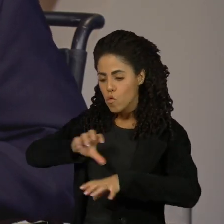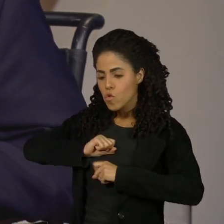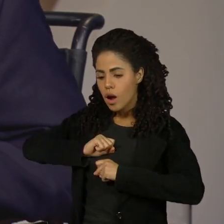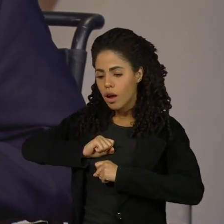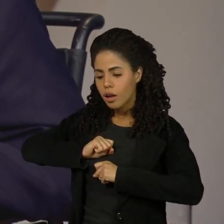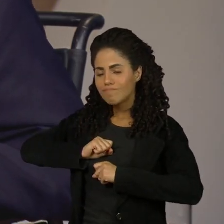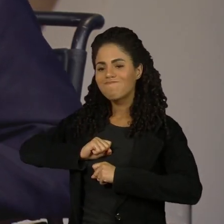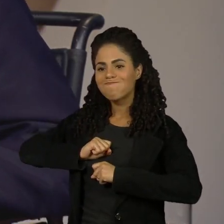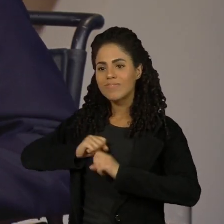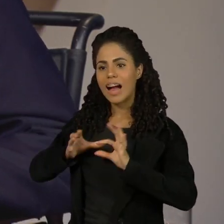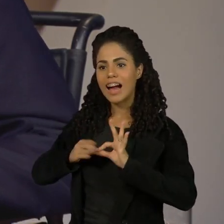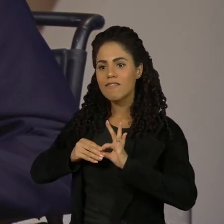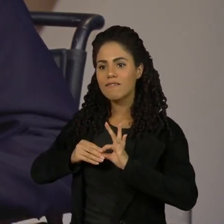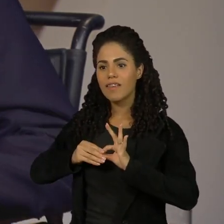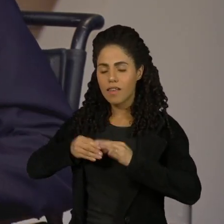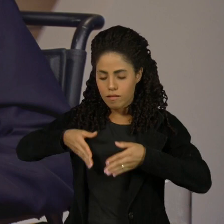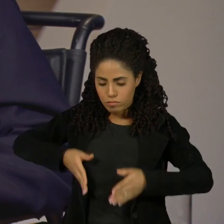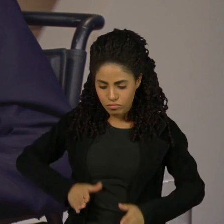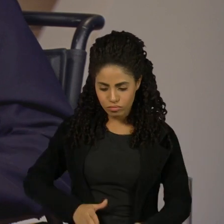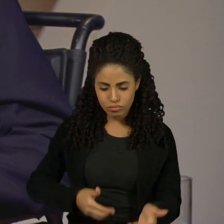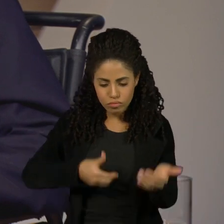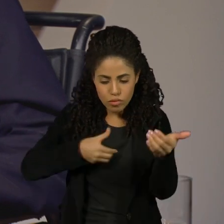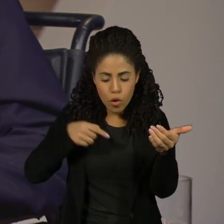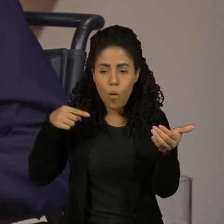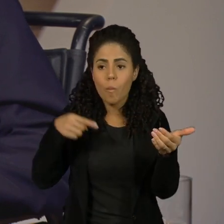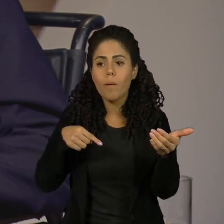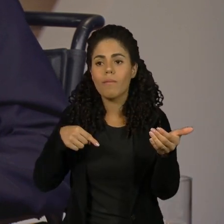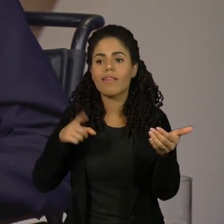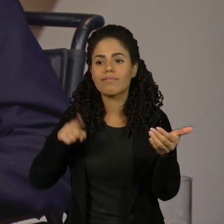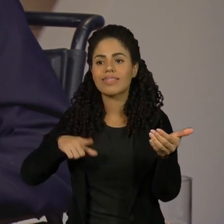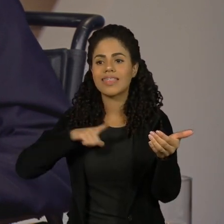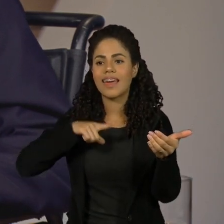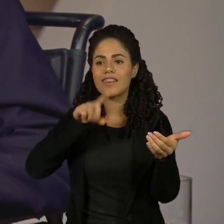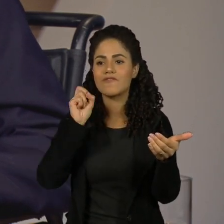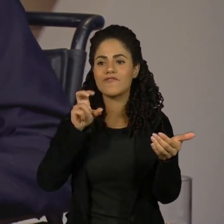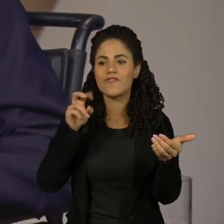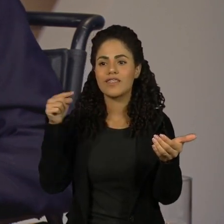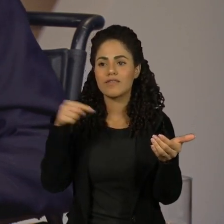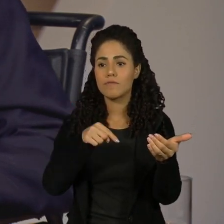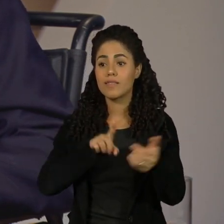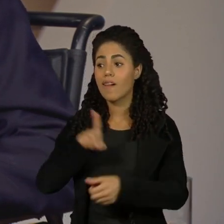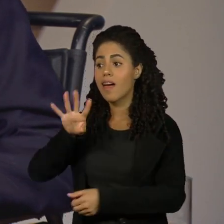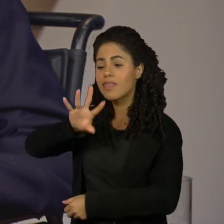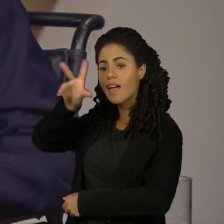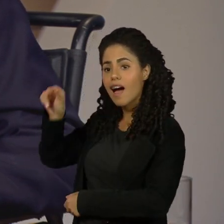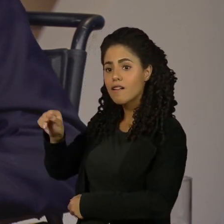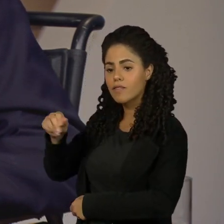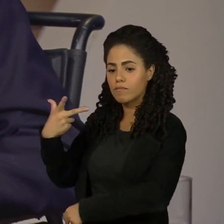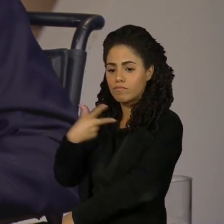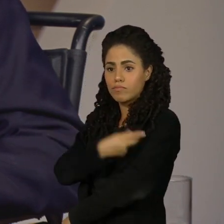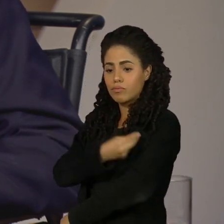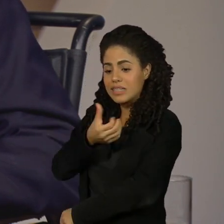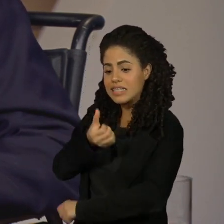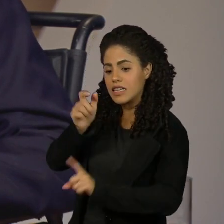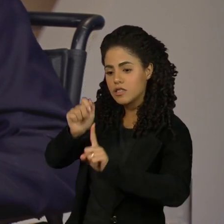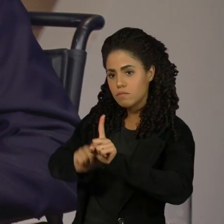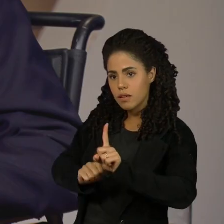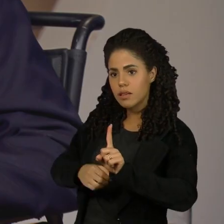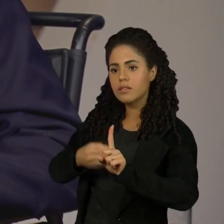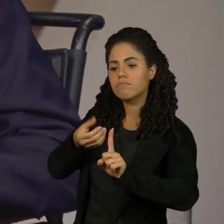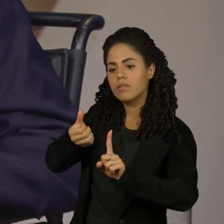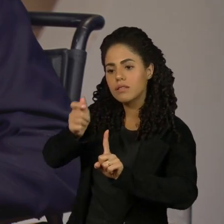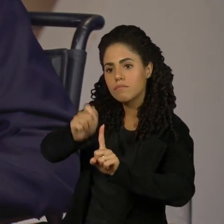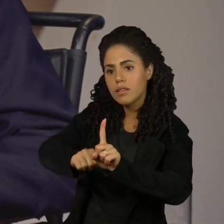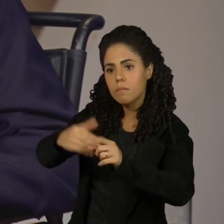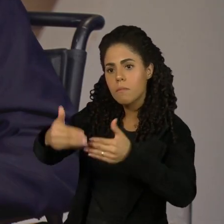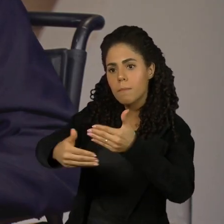criança. A proteção foi de 100%. Na África, tomar uma injeção a cada 6 meses, como profilaxia pré-exposição